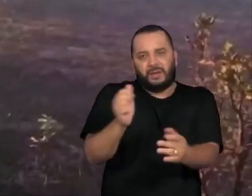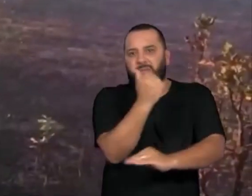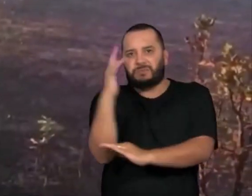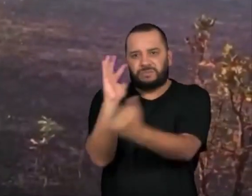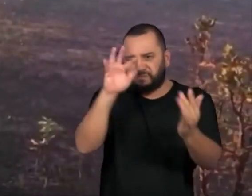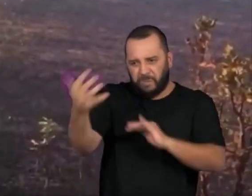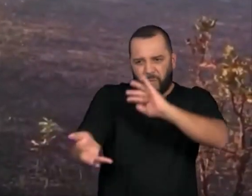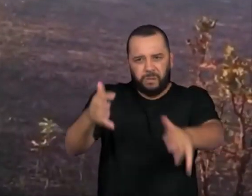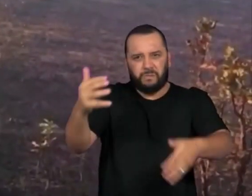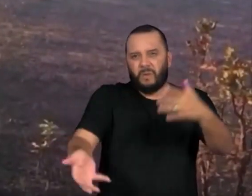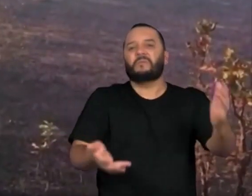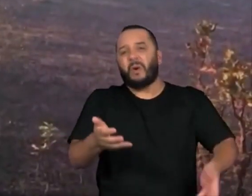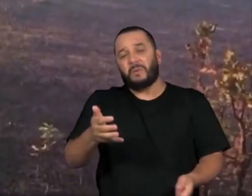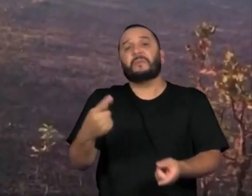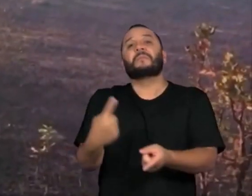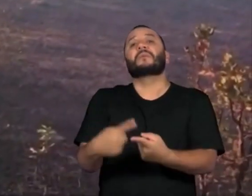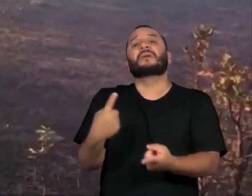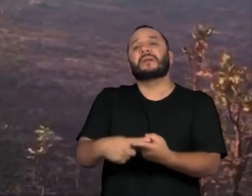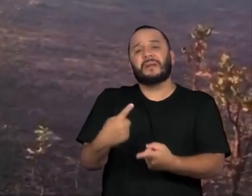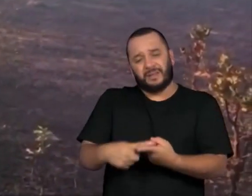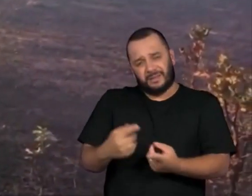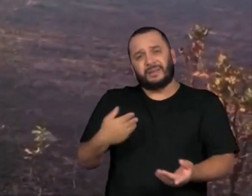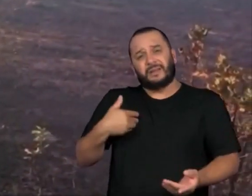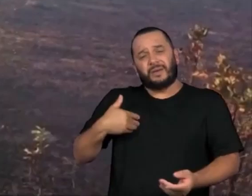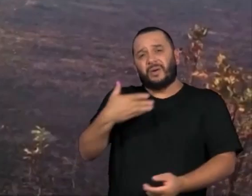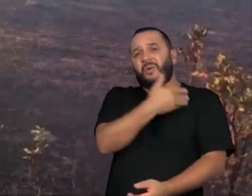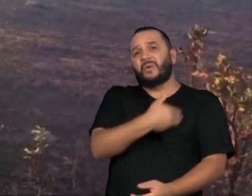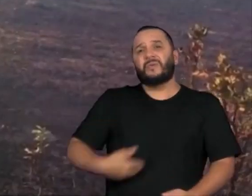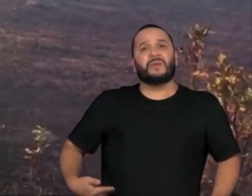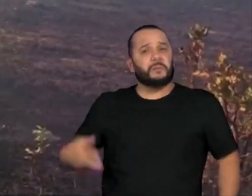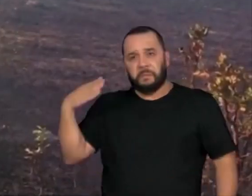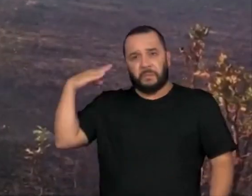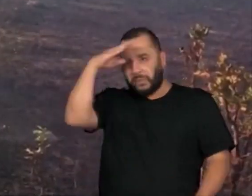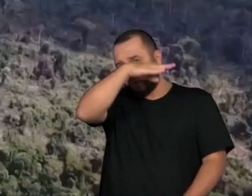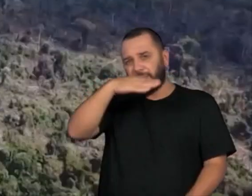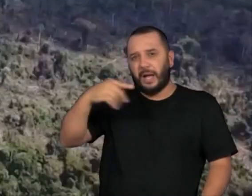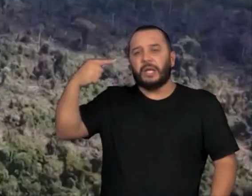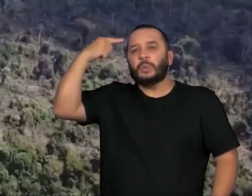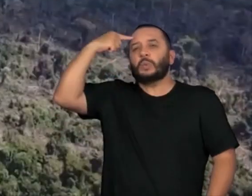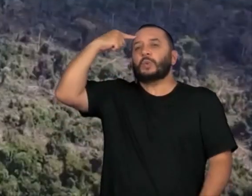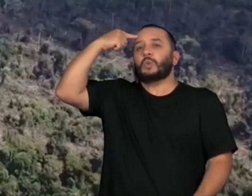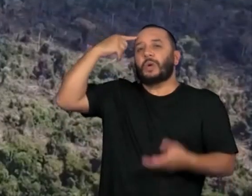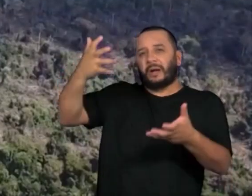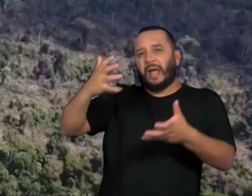de uma política que é pensada na destruição ambiental.